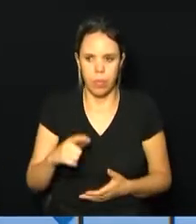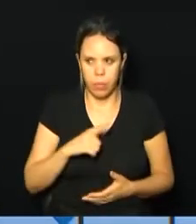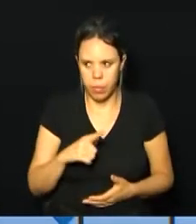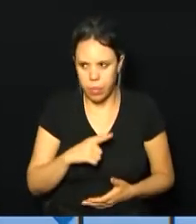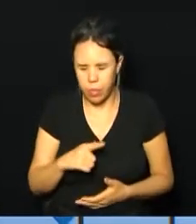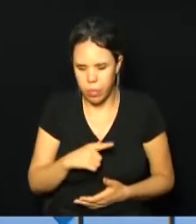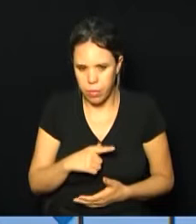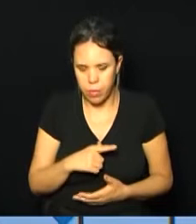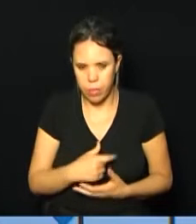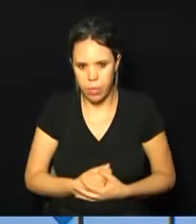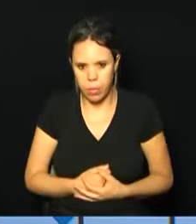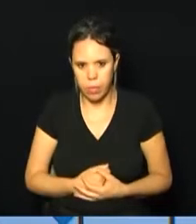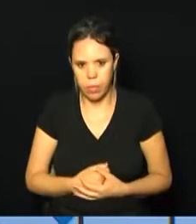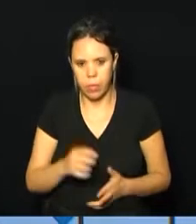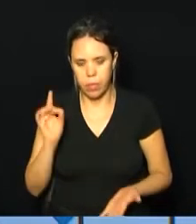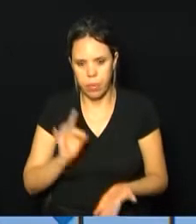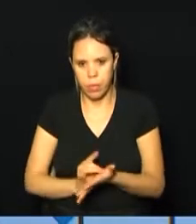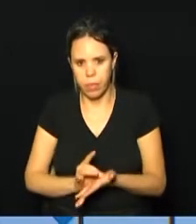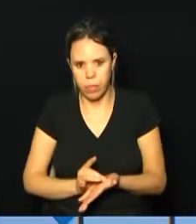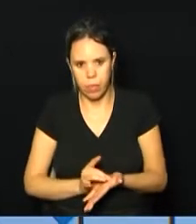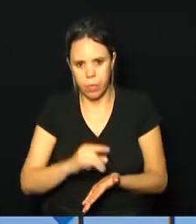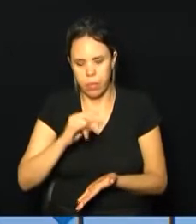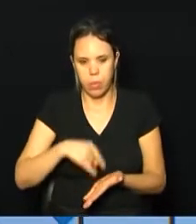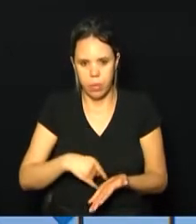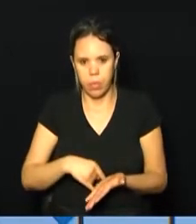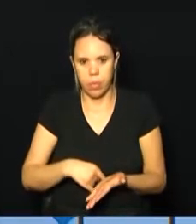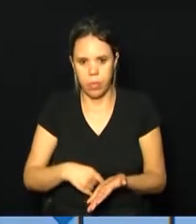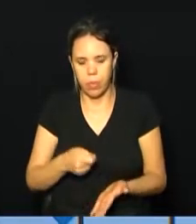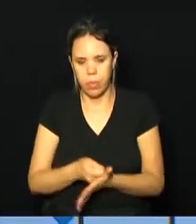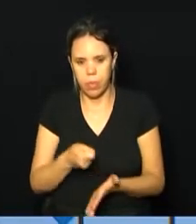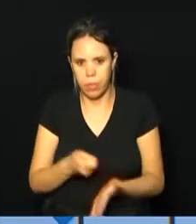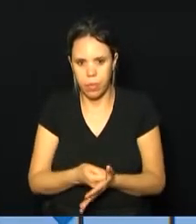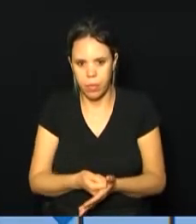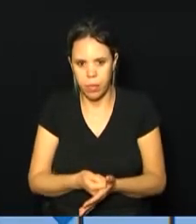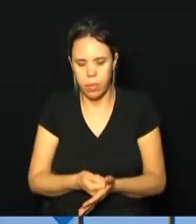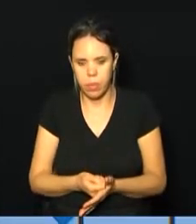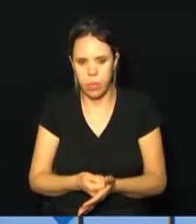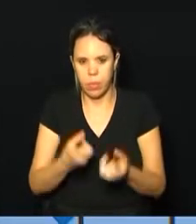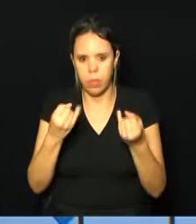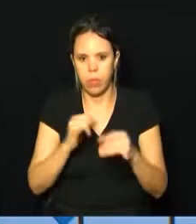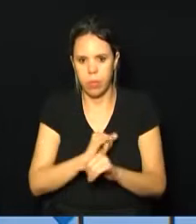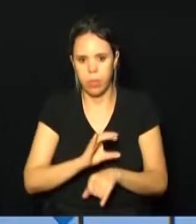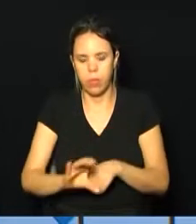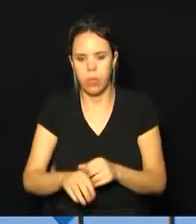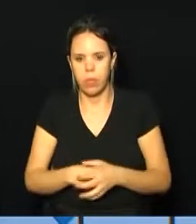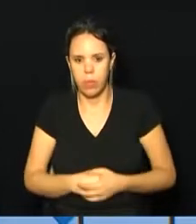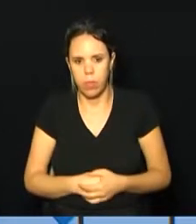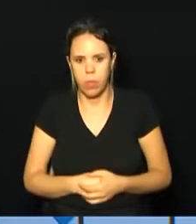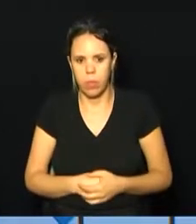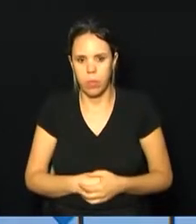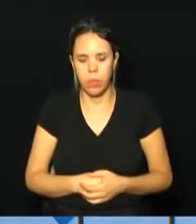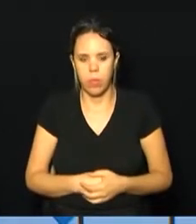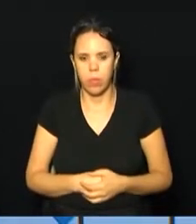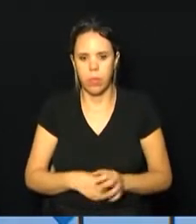ser aí confirmadas com a documentação exigida. E eu vou adiantar aqui alguns cursos, olha,